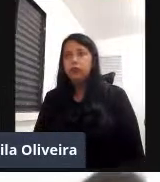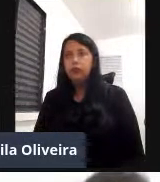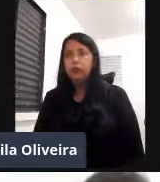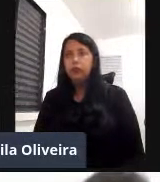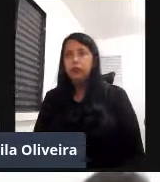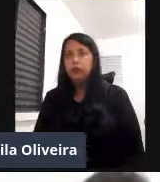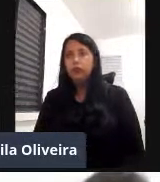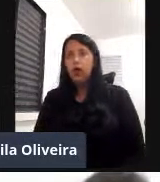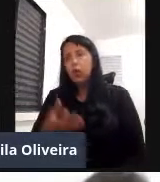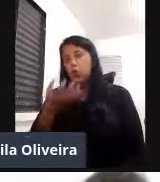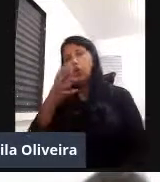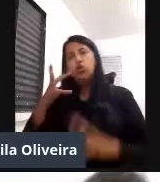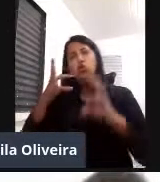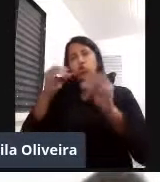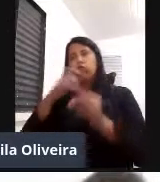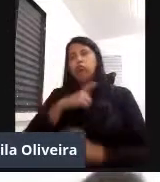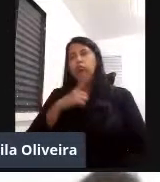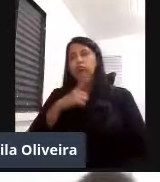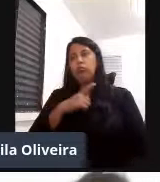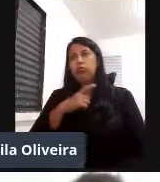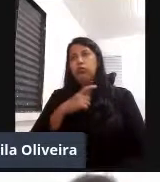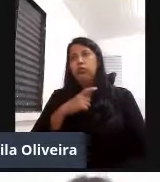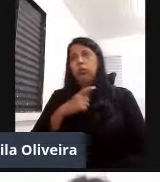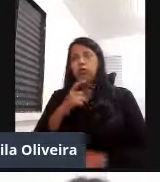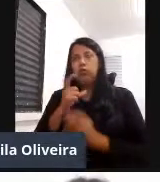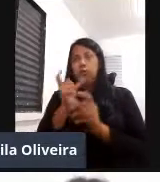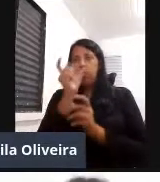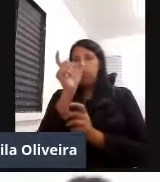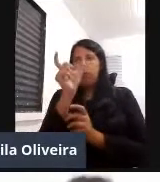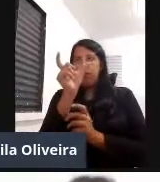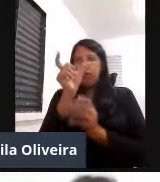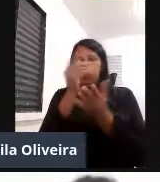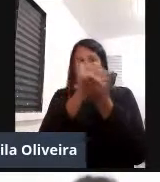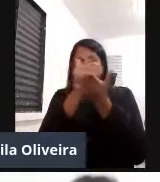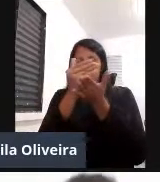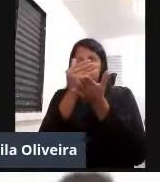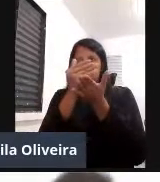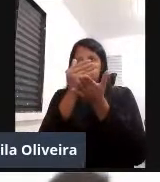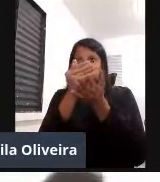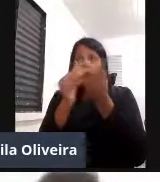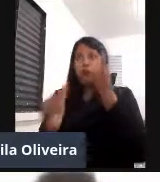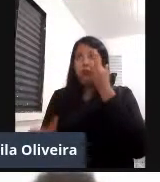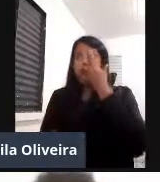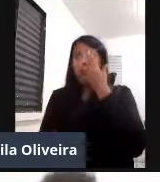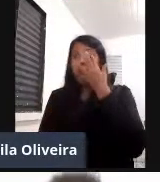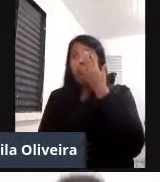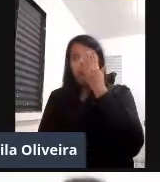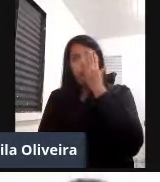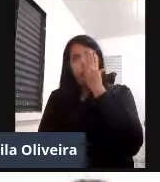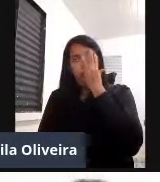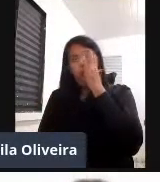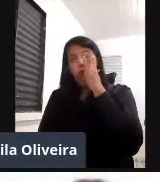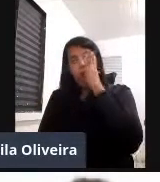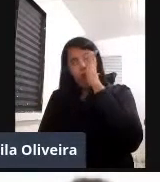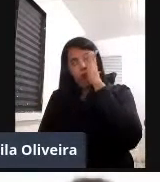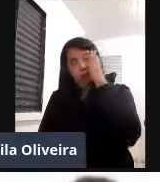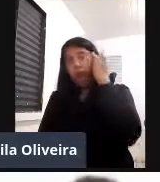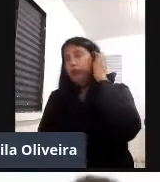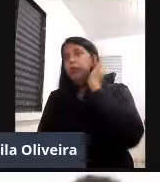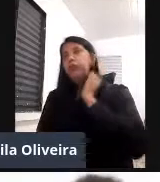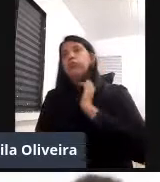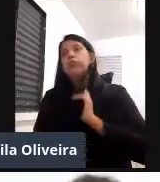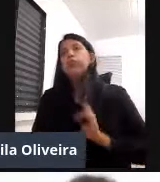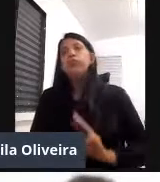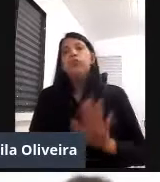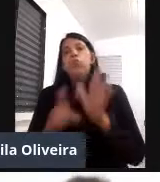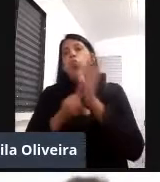caso o radical vai ser aqui, tecnologia, perdão, eu estou confundindo vocês, calma. Então, ele vai precisar